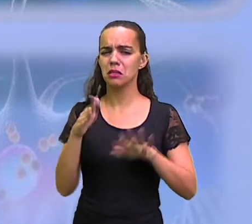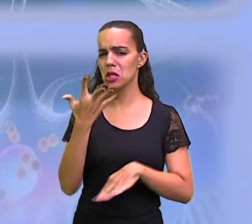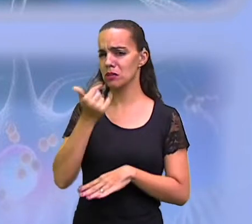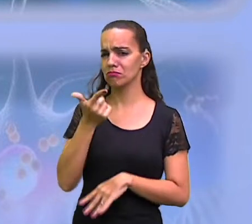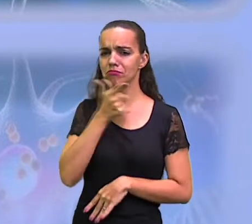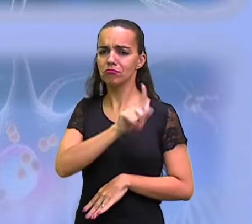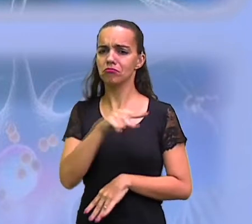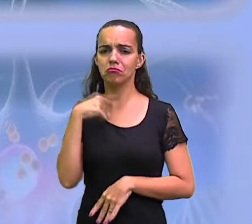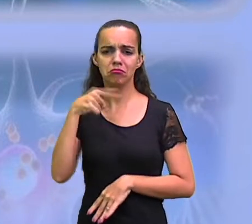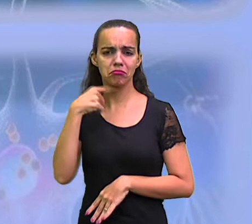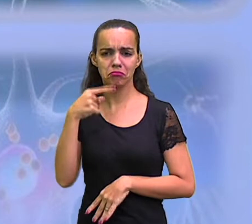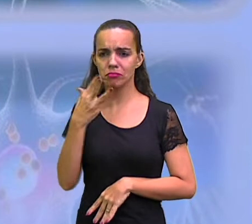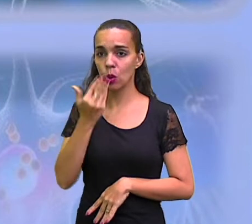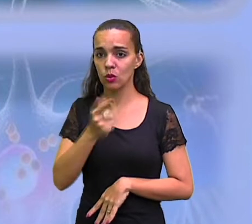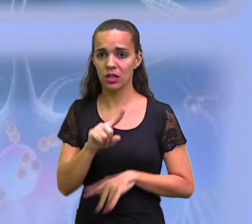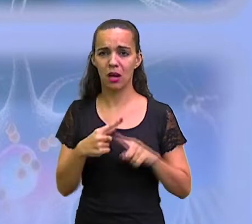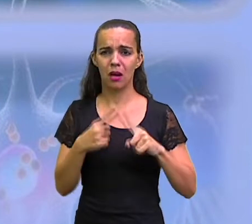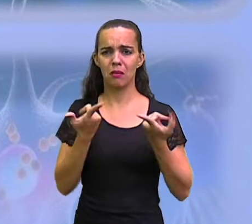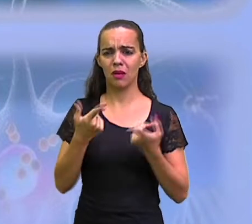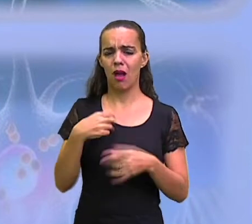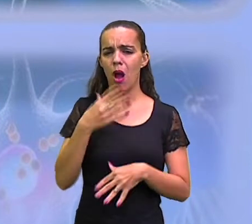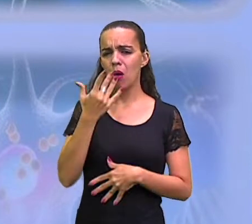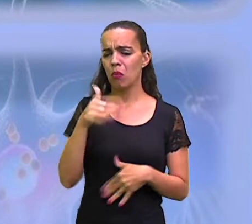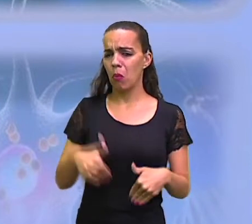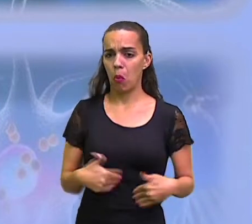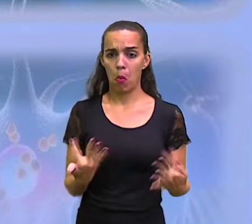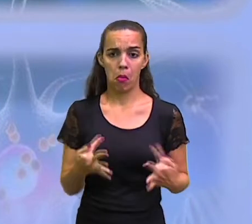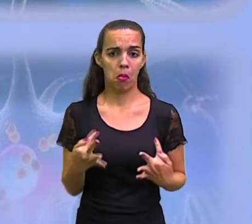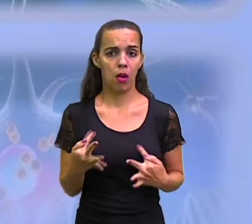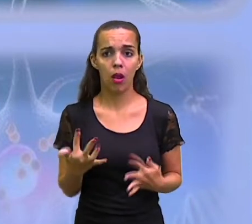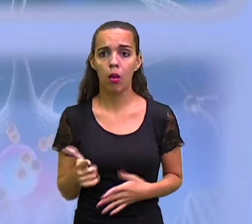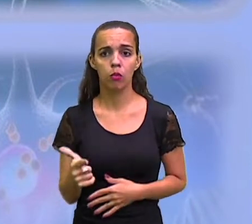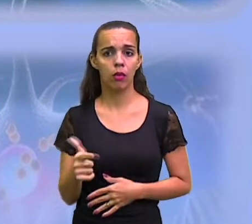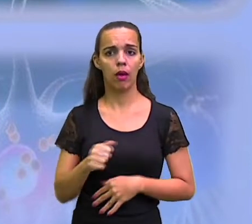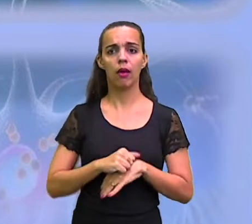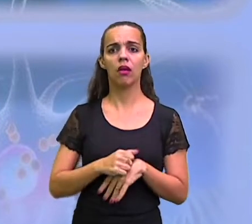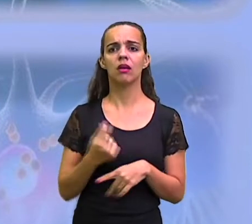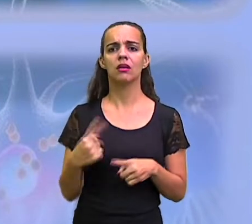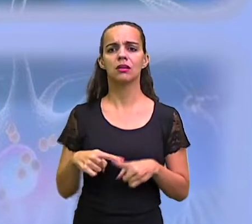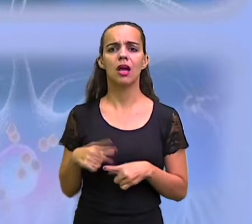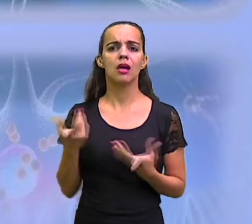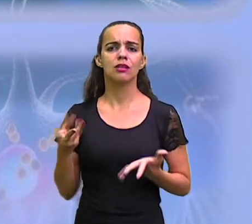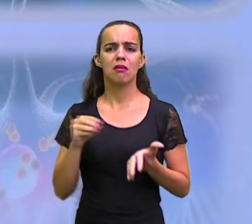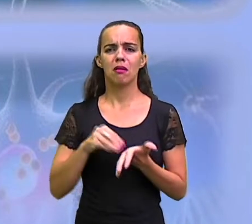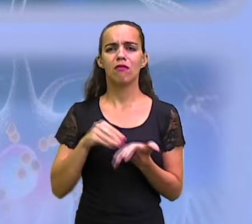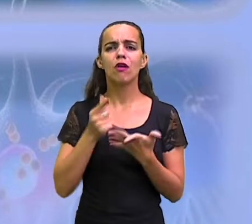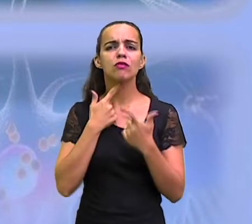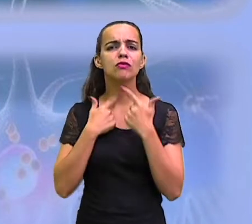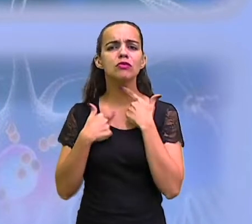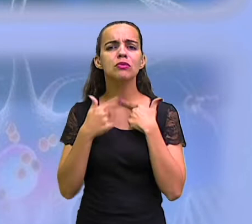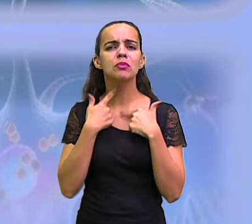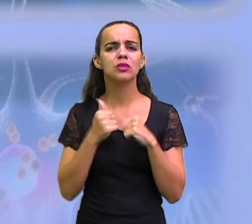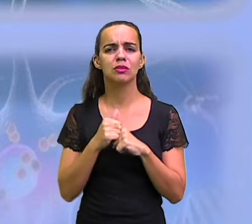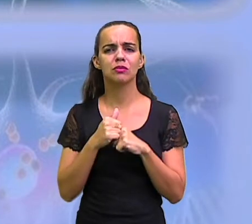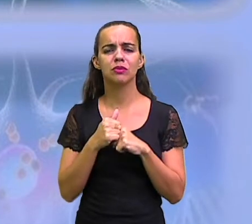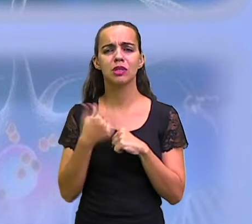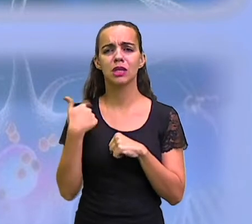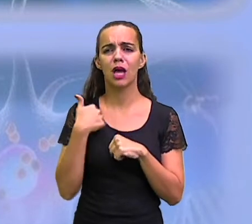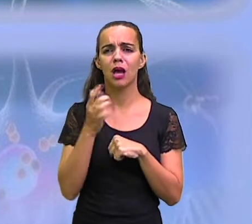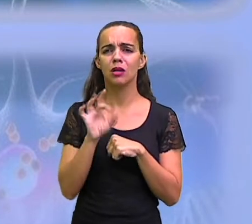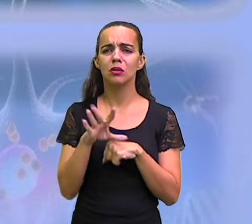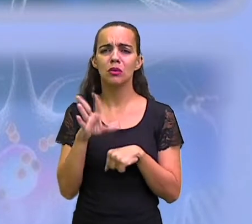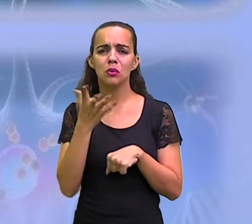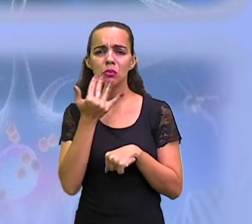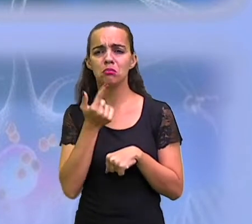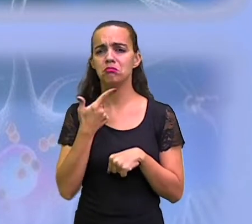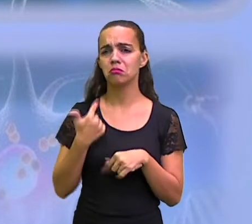alimentar com tanta facilidade, não têm fome, ou então tem uma vontade insaciável do alimento. E